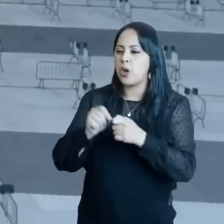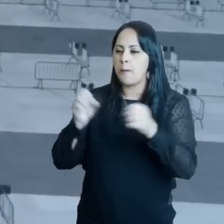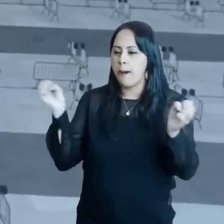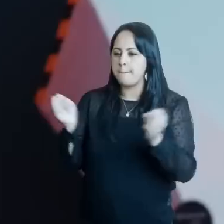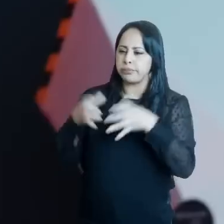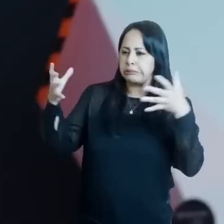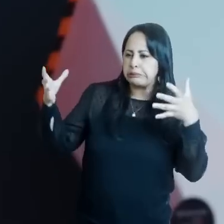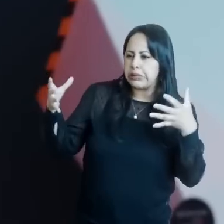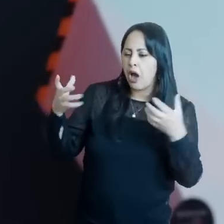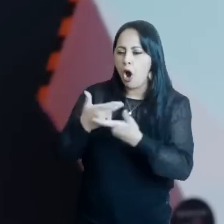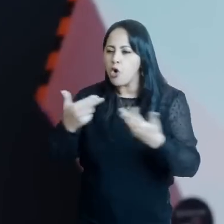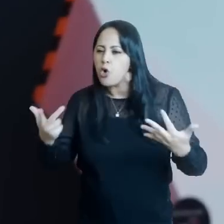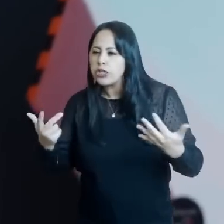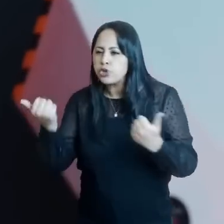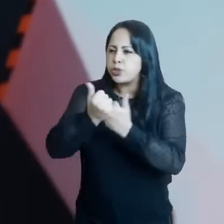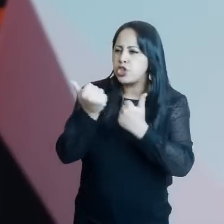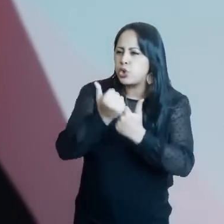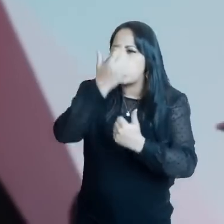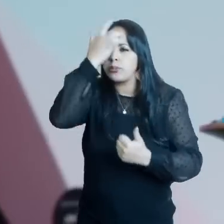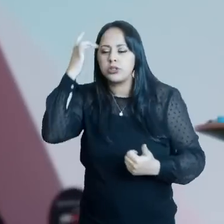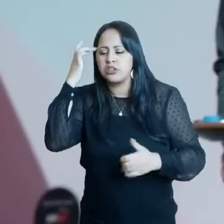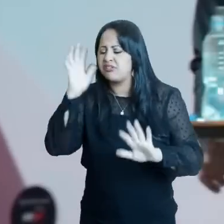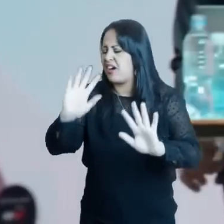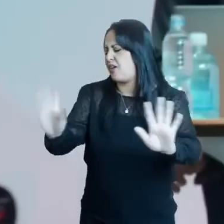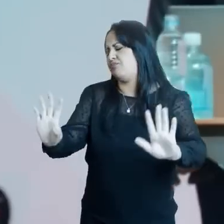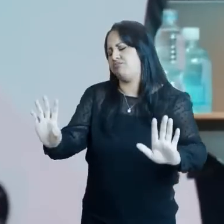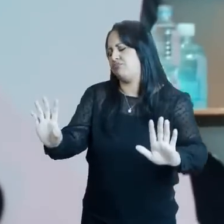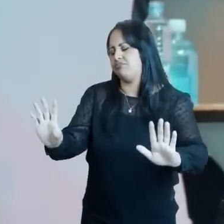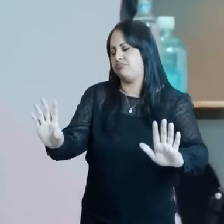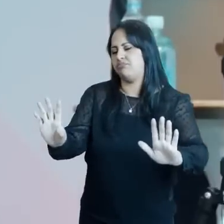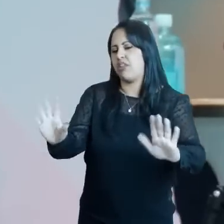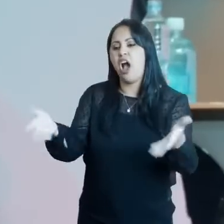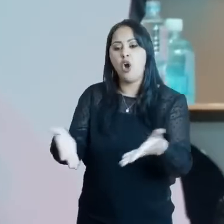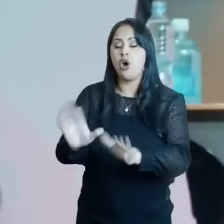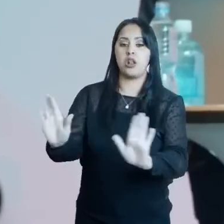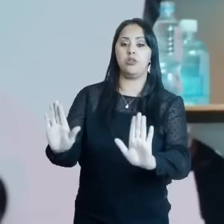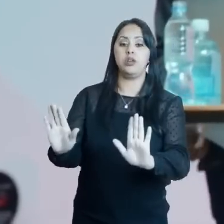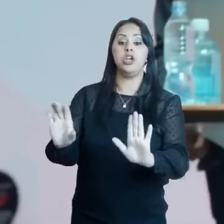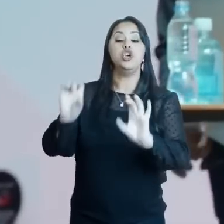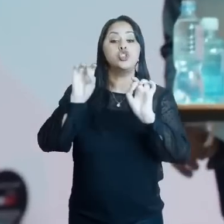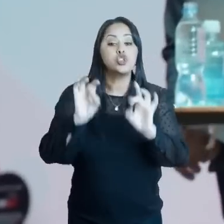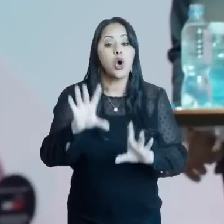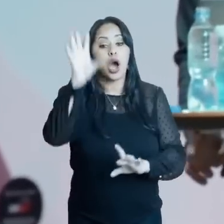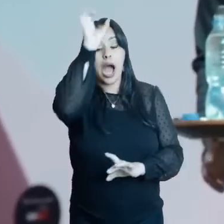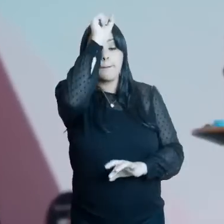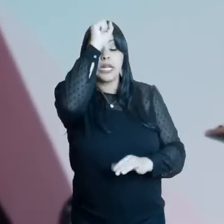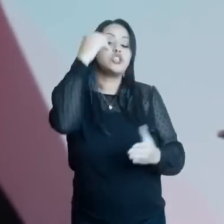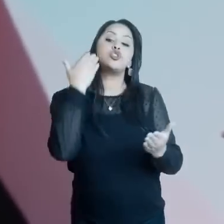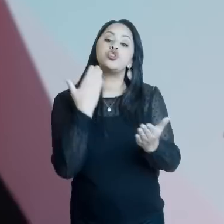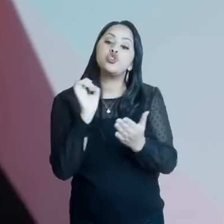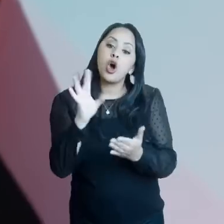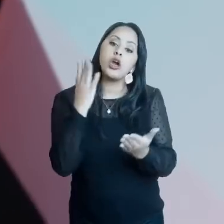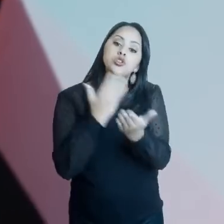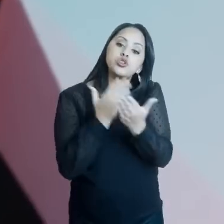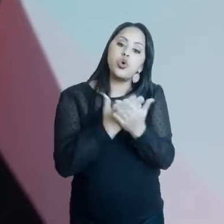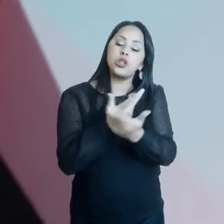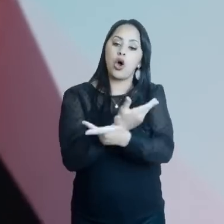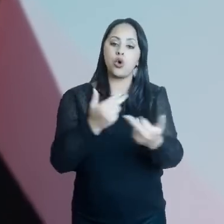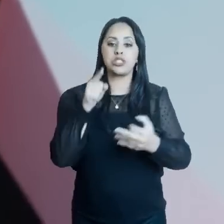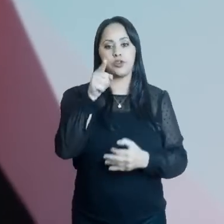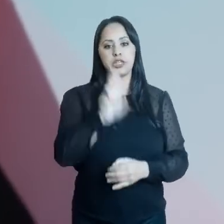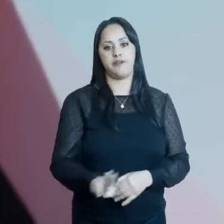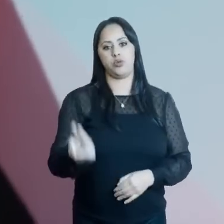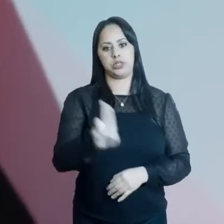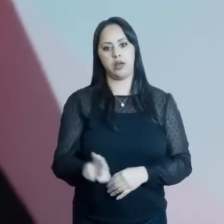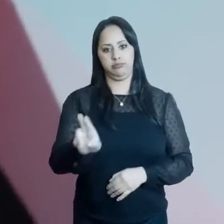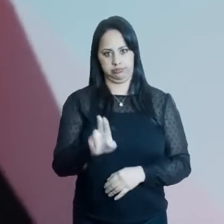eu preciso disso? Não, então bom, não vou aprender sobre aquilo. Então, busca aprender só aquilo que você vai usar. Só aquilo que você vai usar.